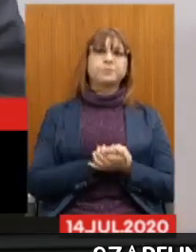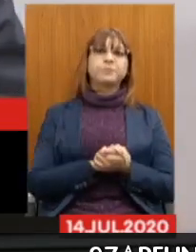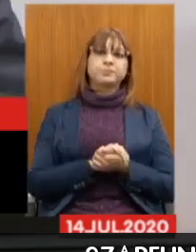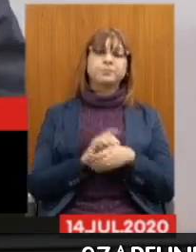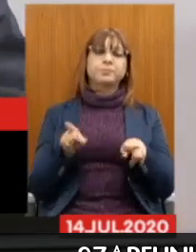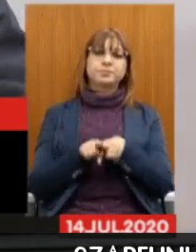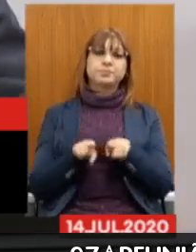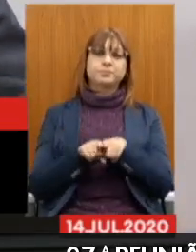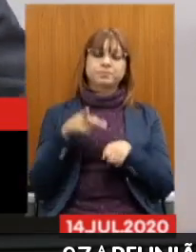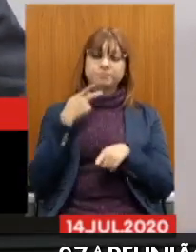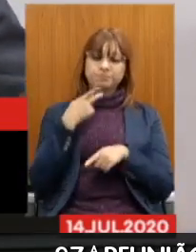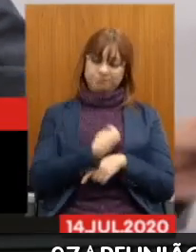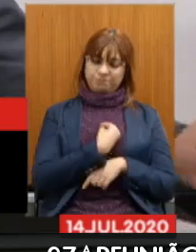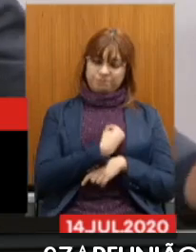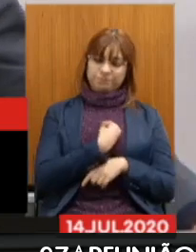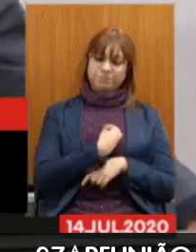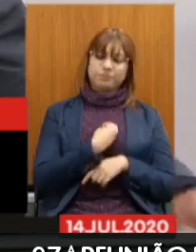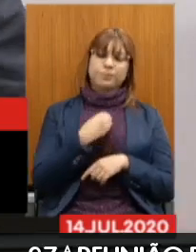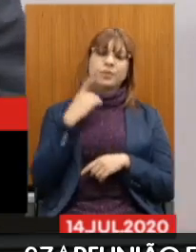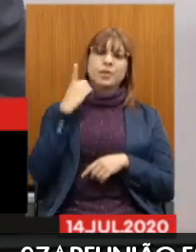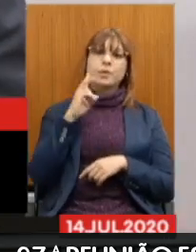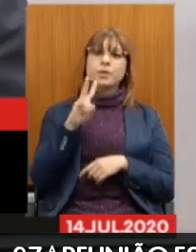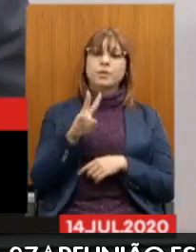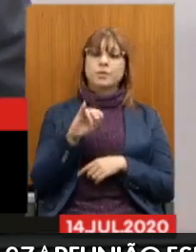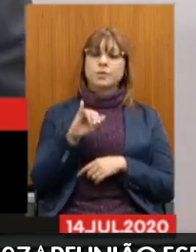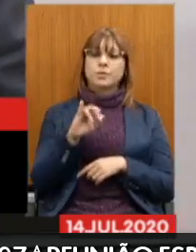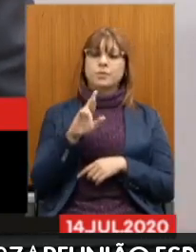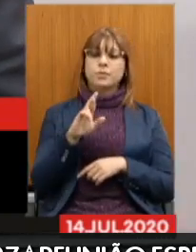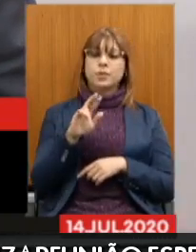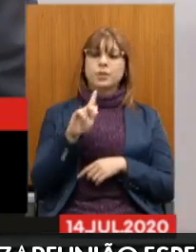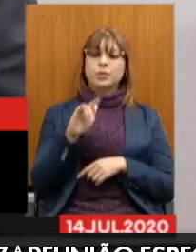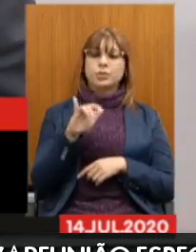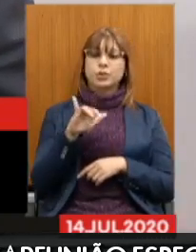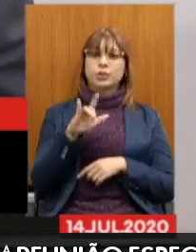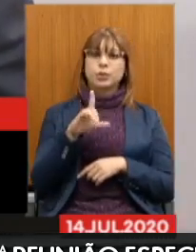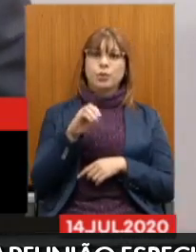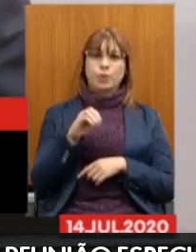a presença do deputado Virgílio Guimarães.